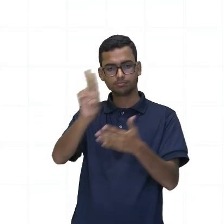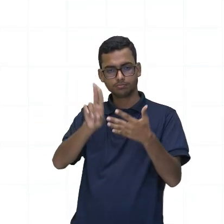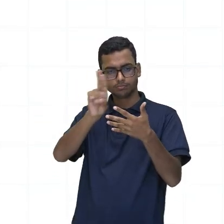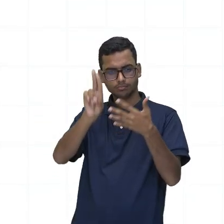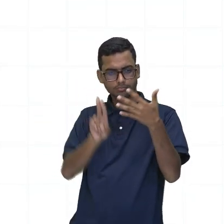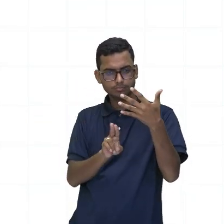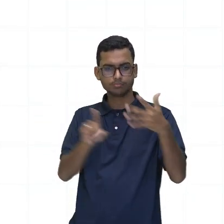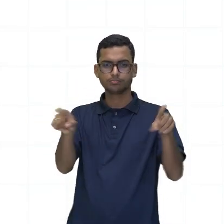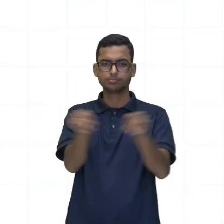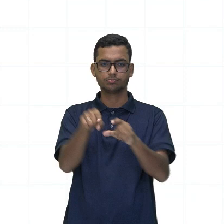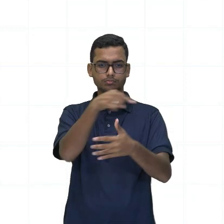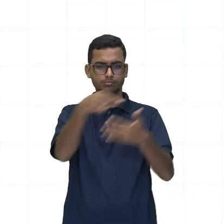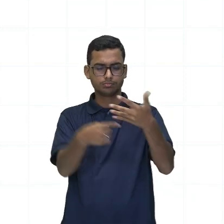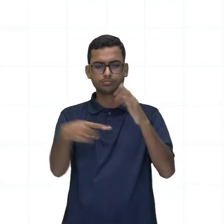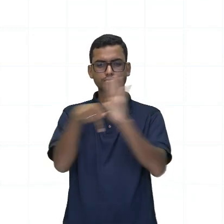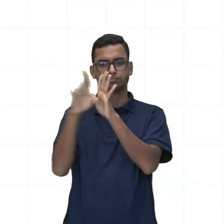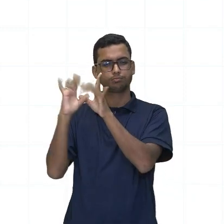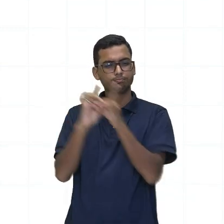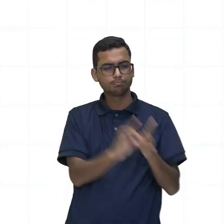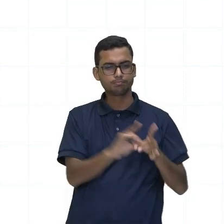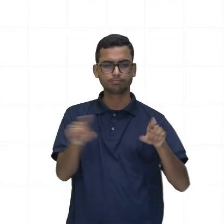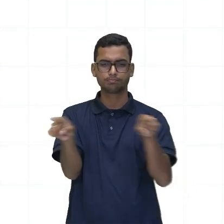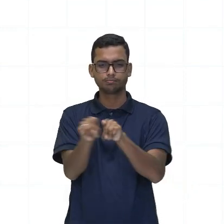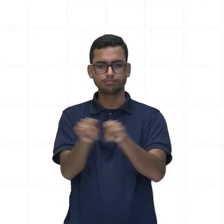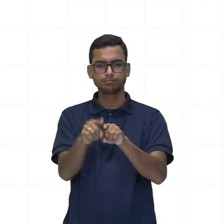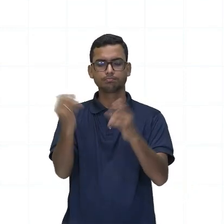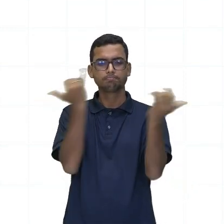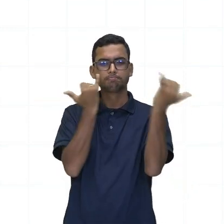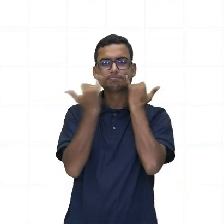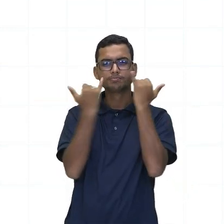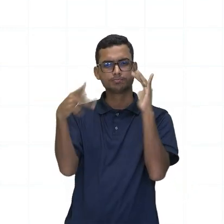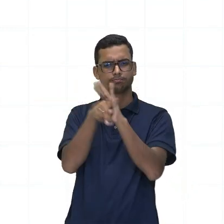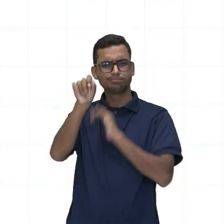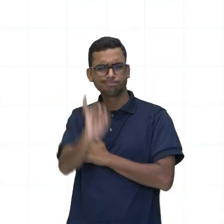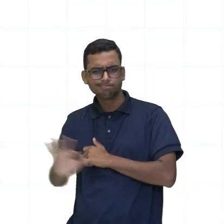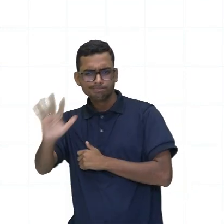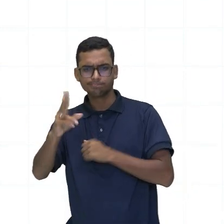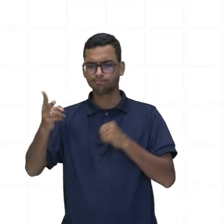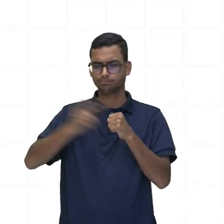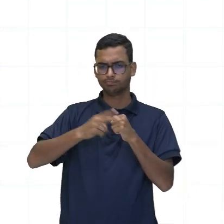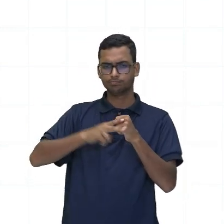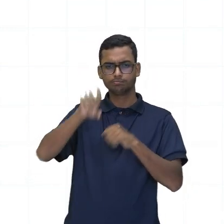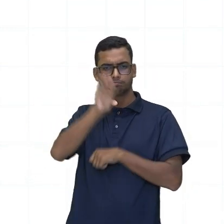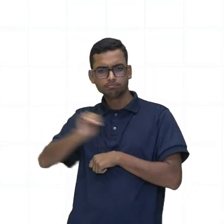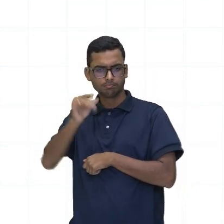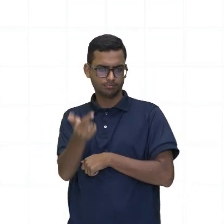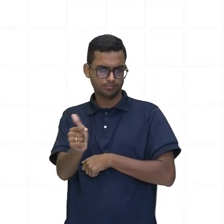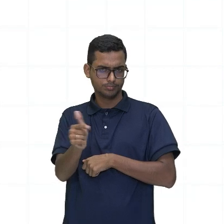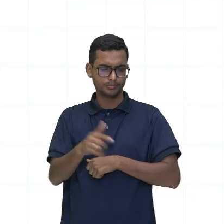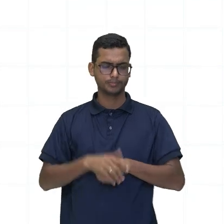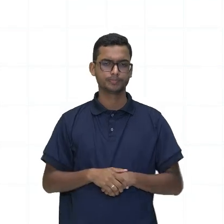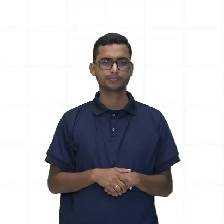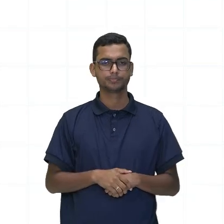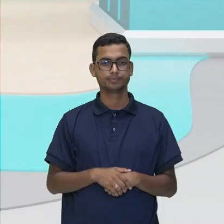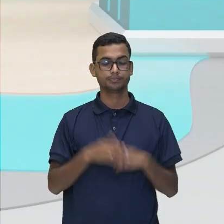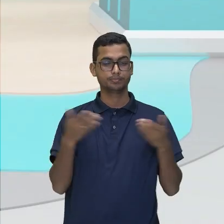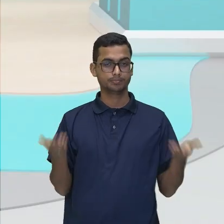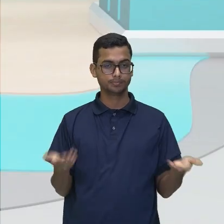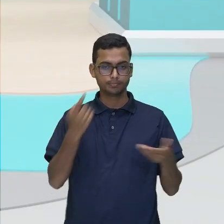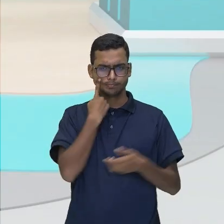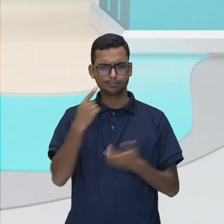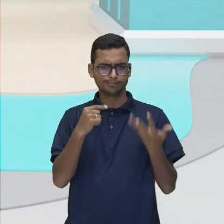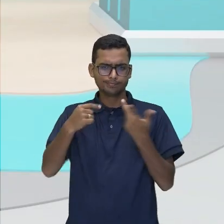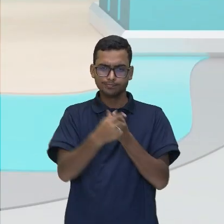nominalizações, elementos coesivos, informações não verbais. Então, temos muita